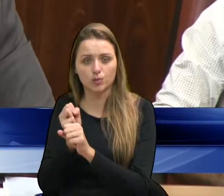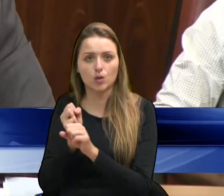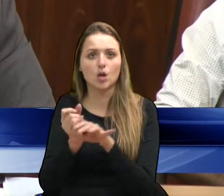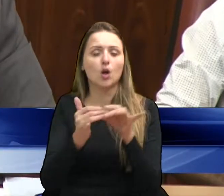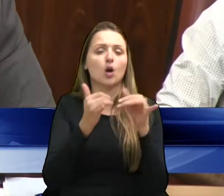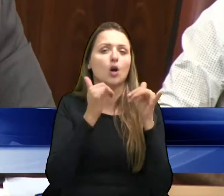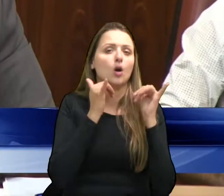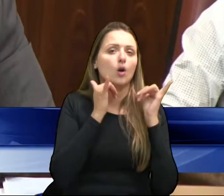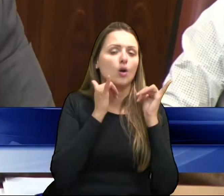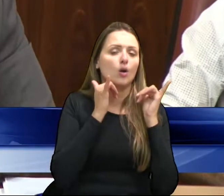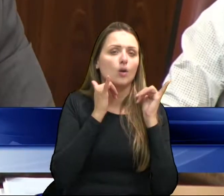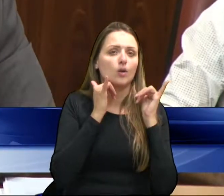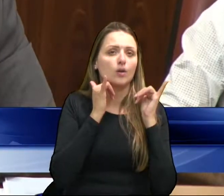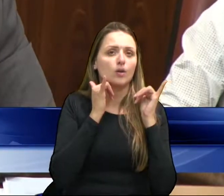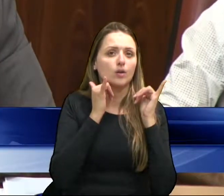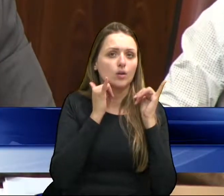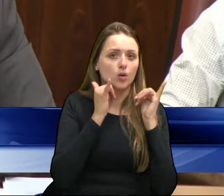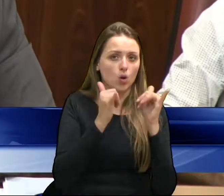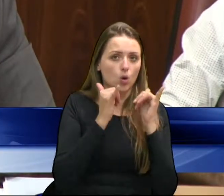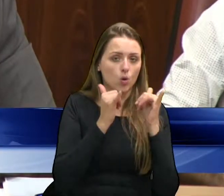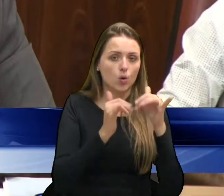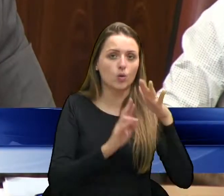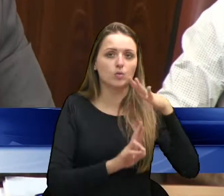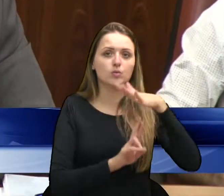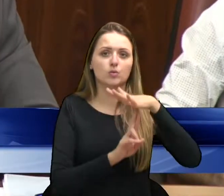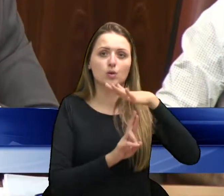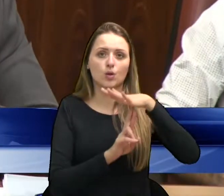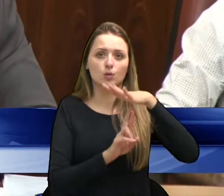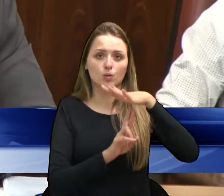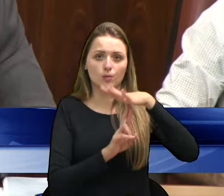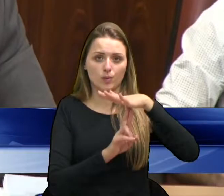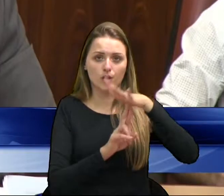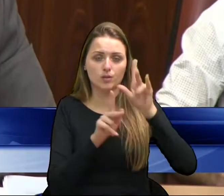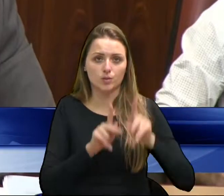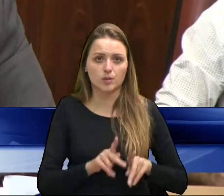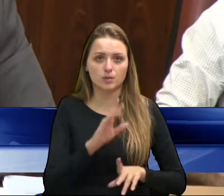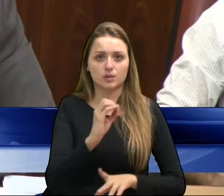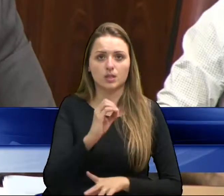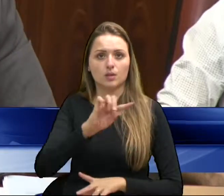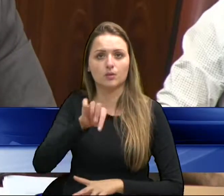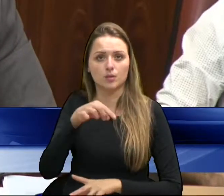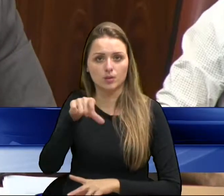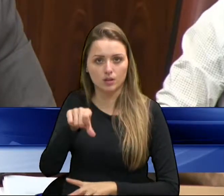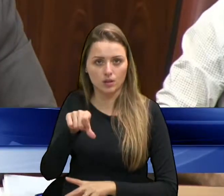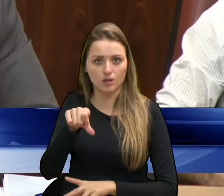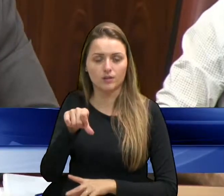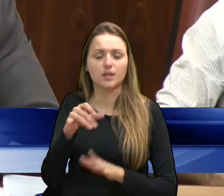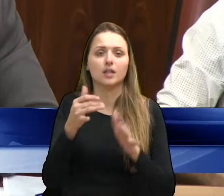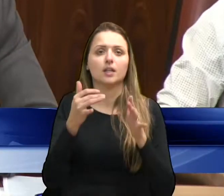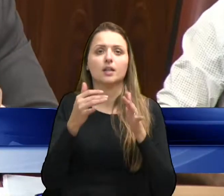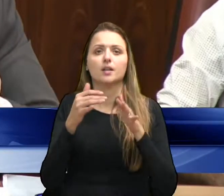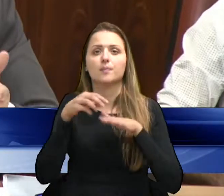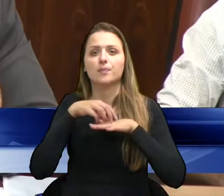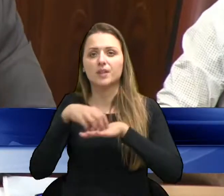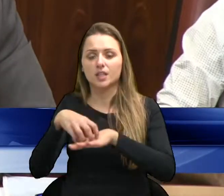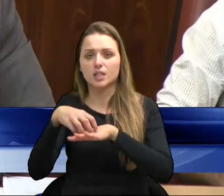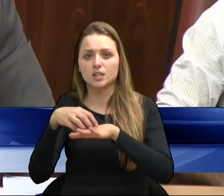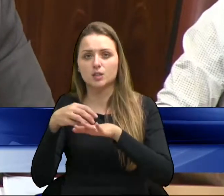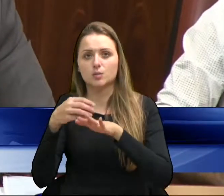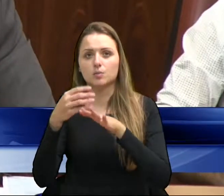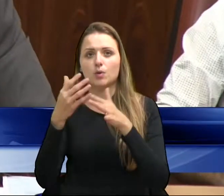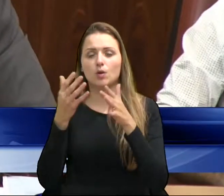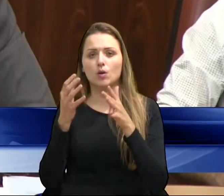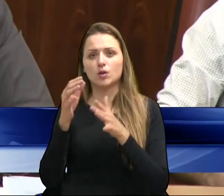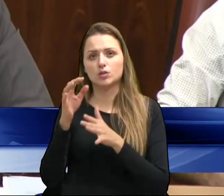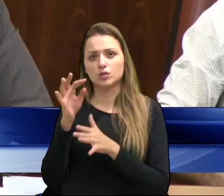Transporte rodoviário de passageiros, 09. Transporte coletivo na modalidade de